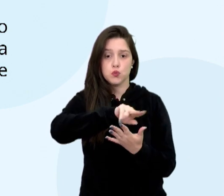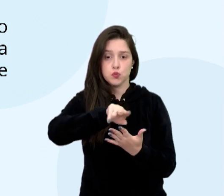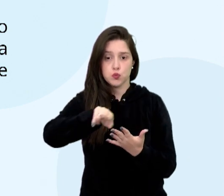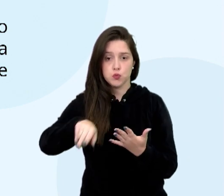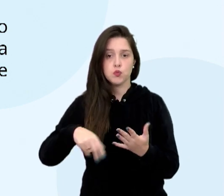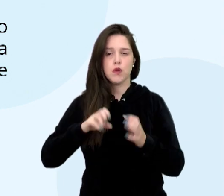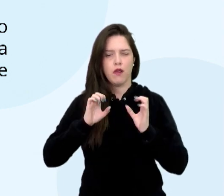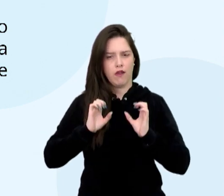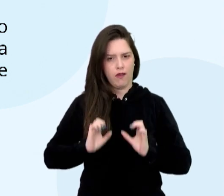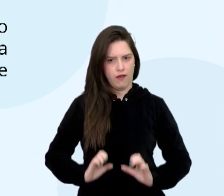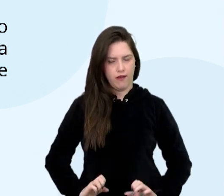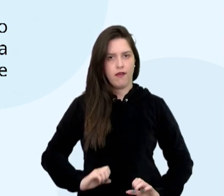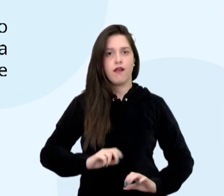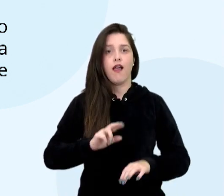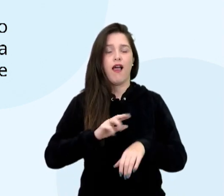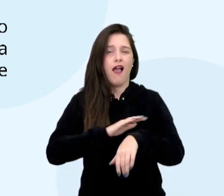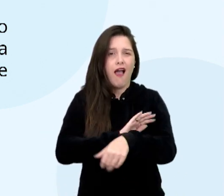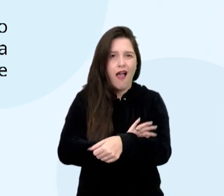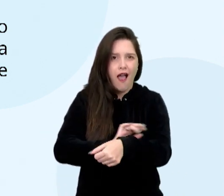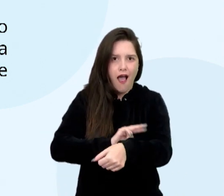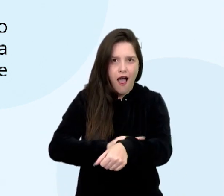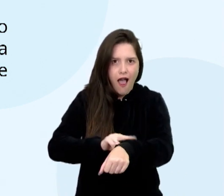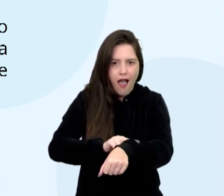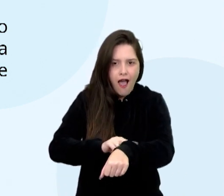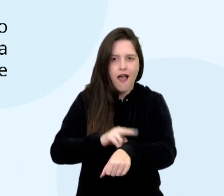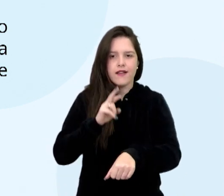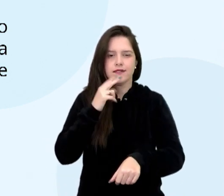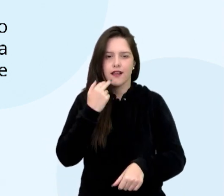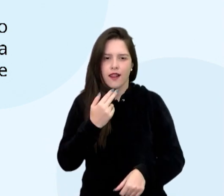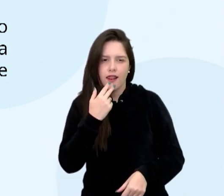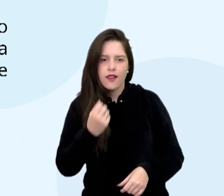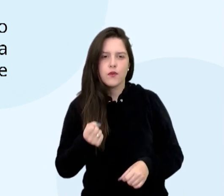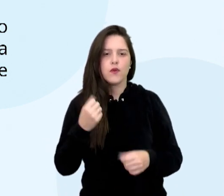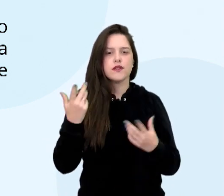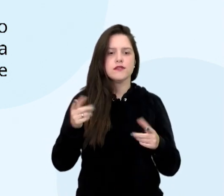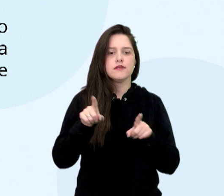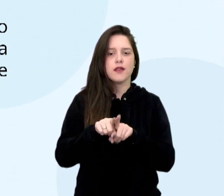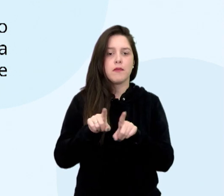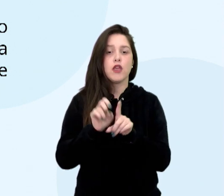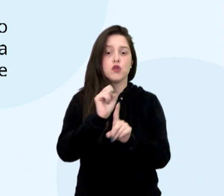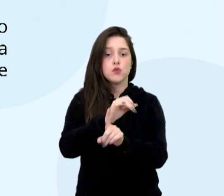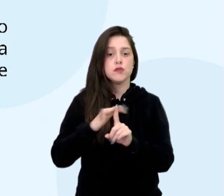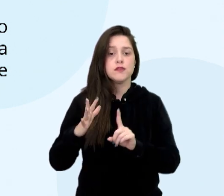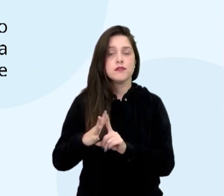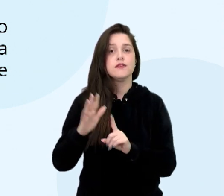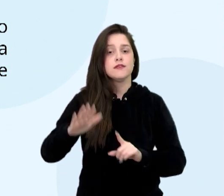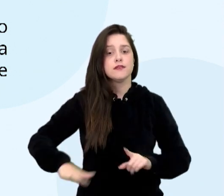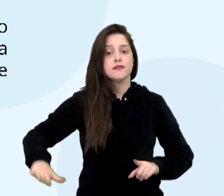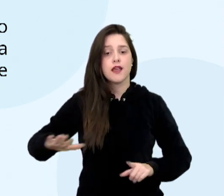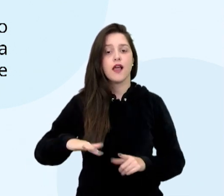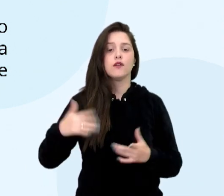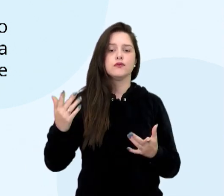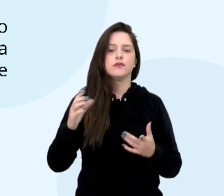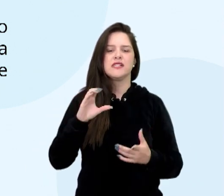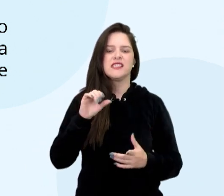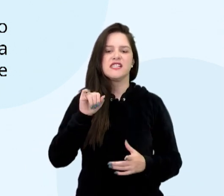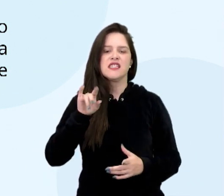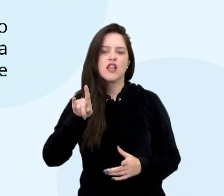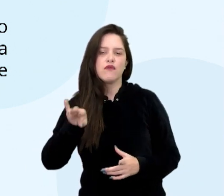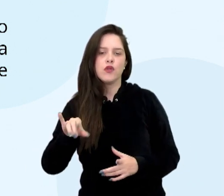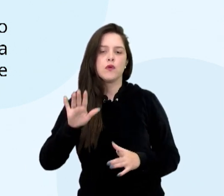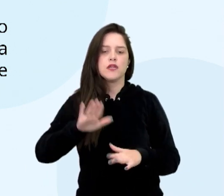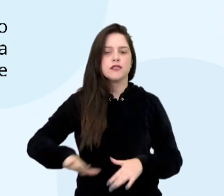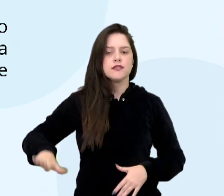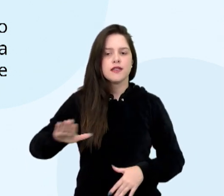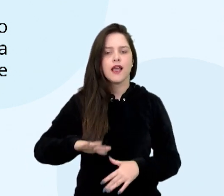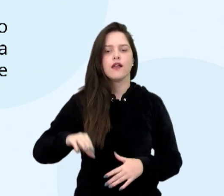étnicas, né, no caso raça e língua materna, sociais, estado civil, estado marital, nível de escolaridade